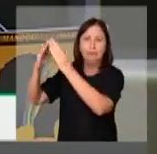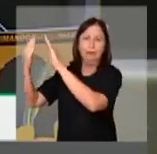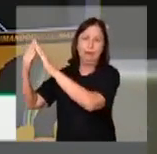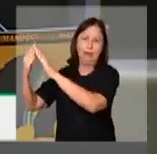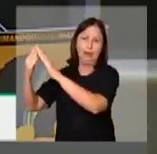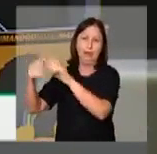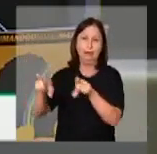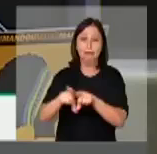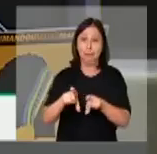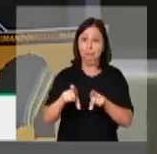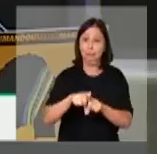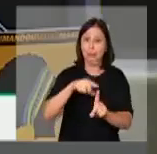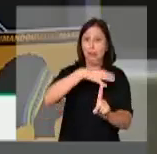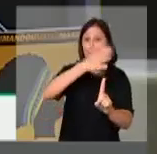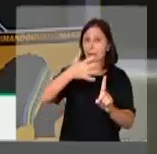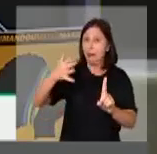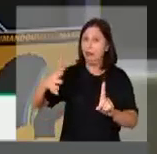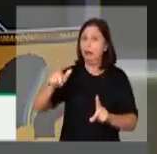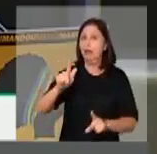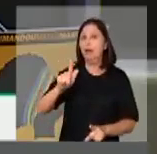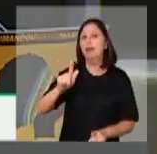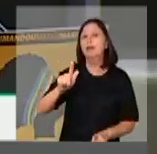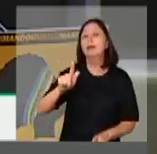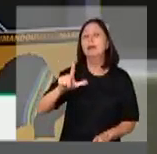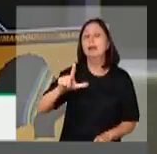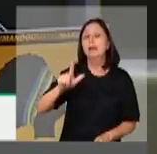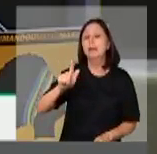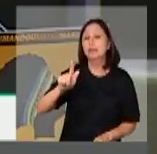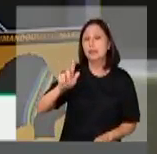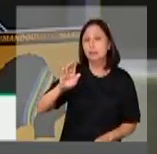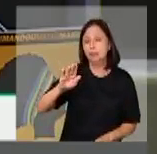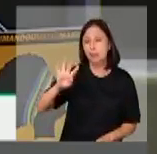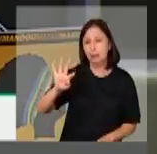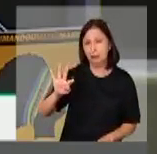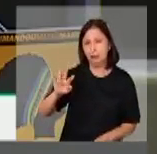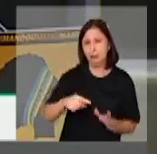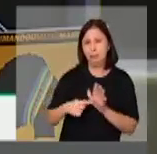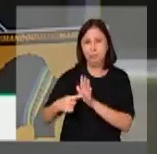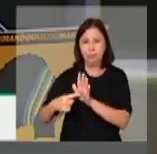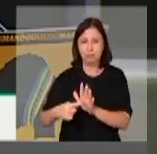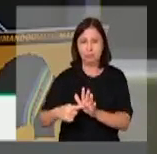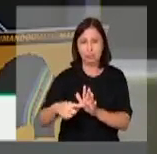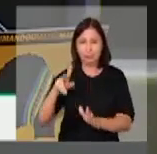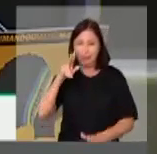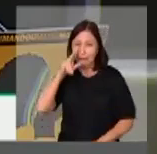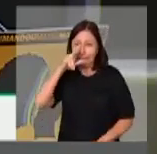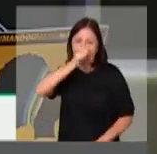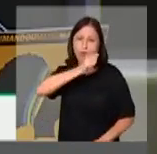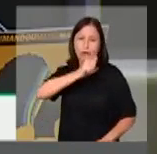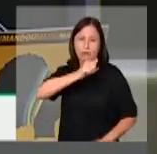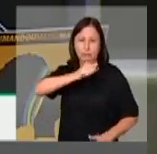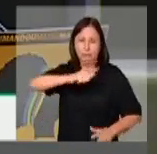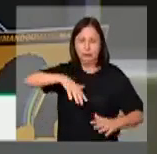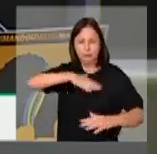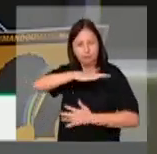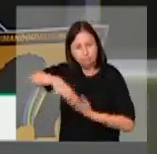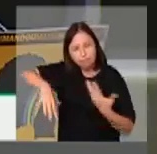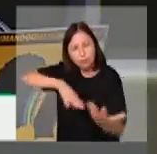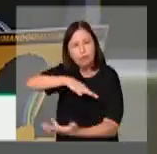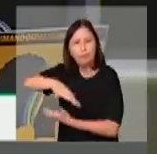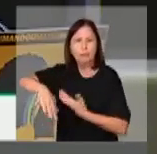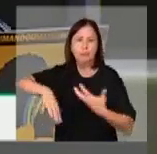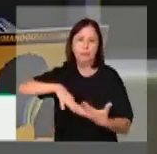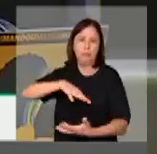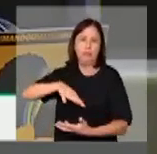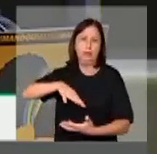enfim, concentrava ela a potência da revolução, que não será